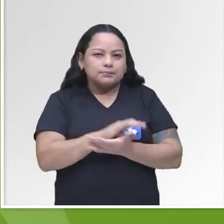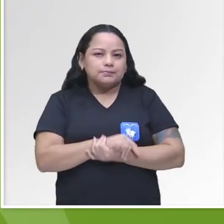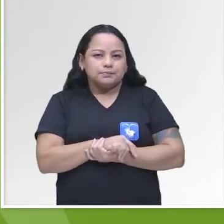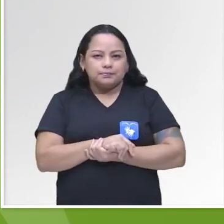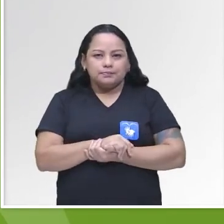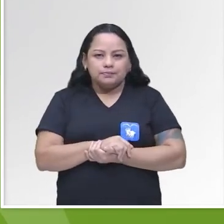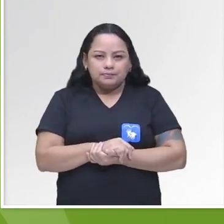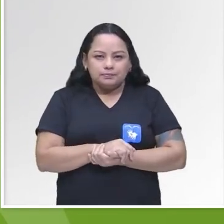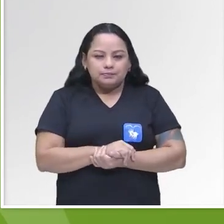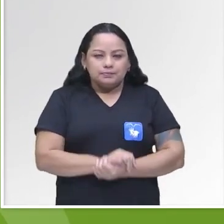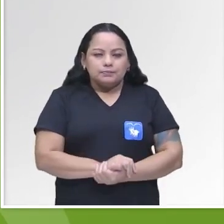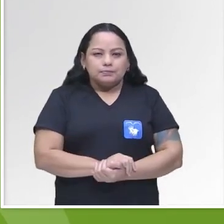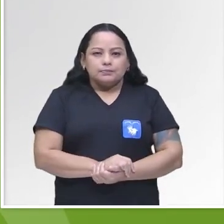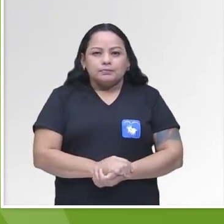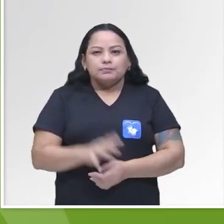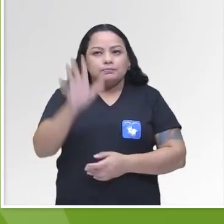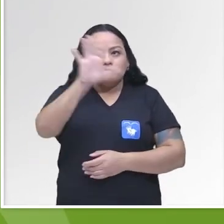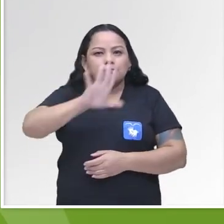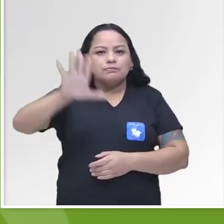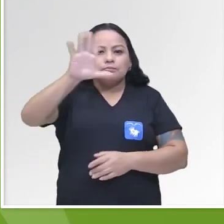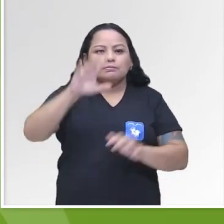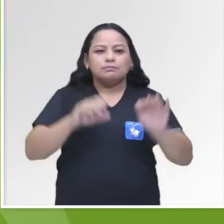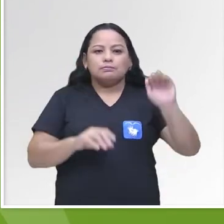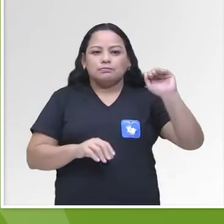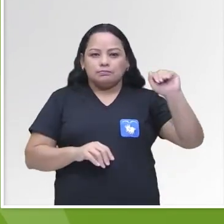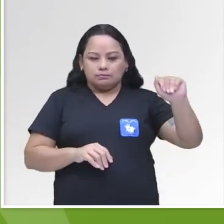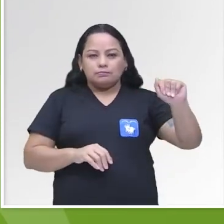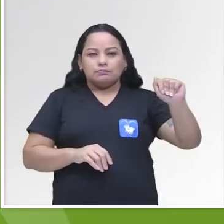que o composto A